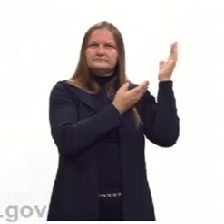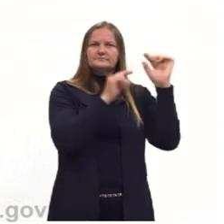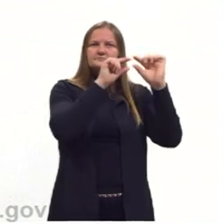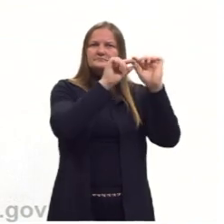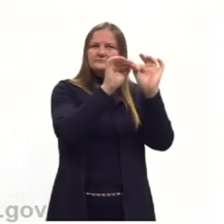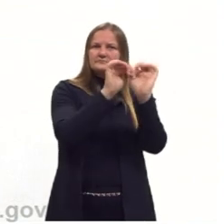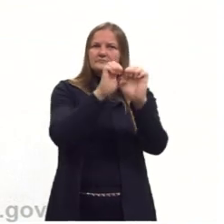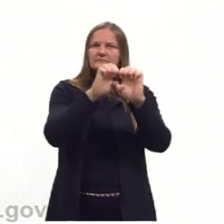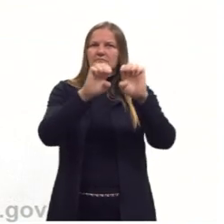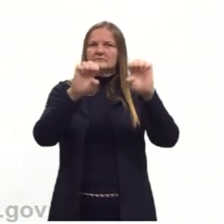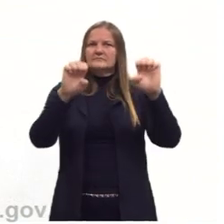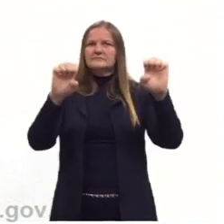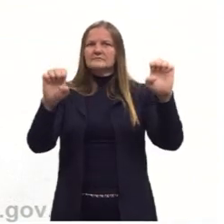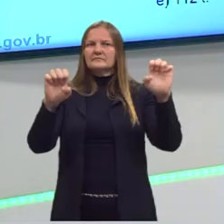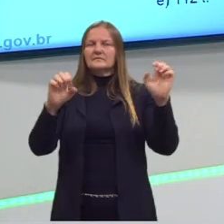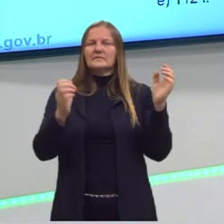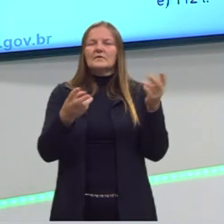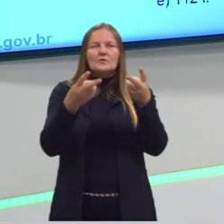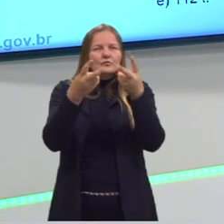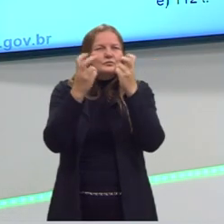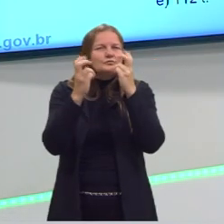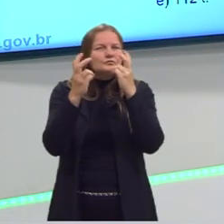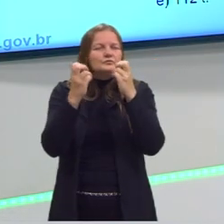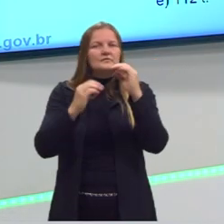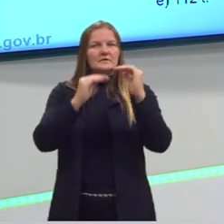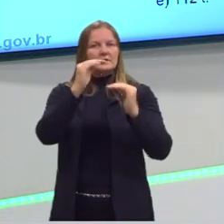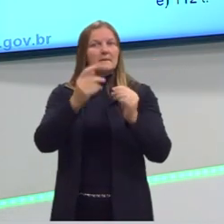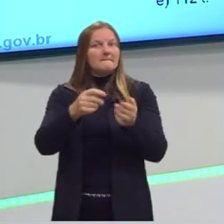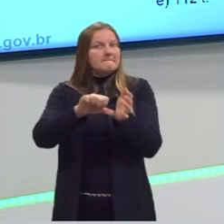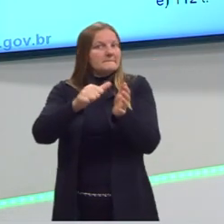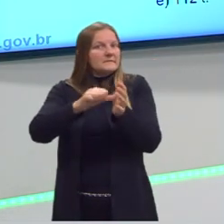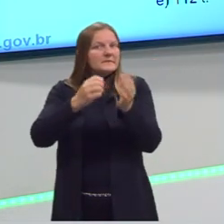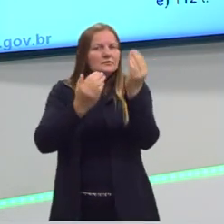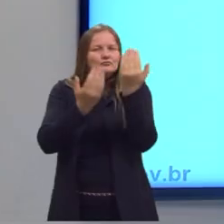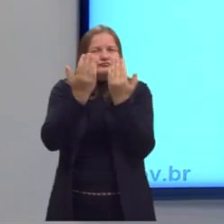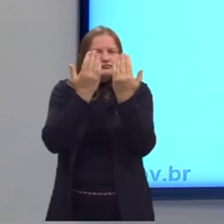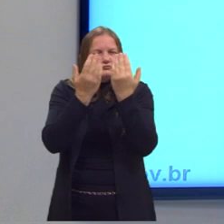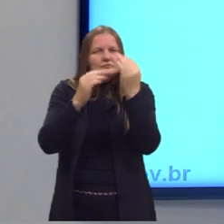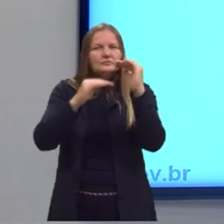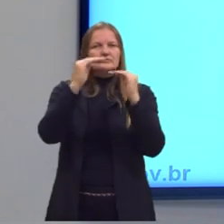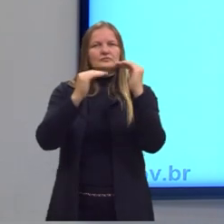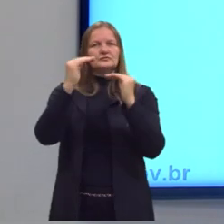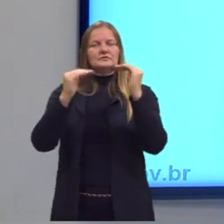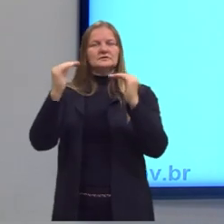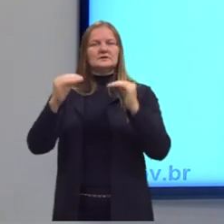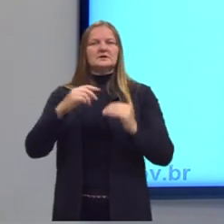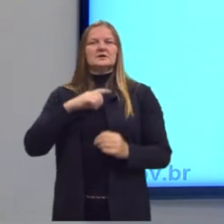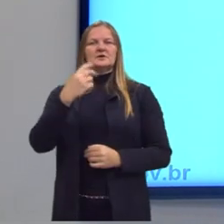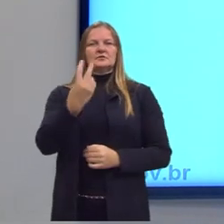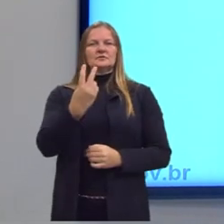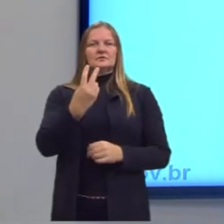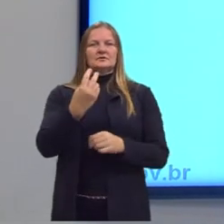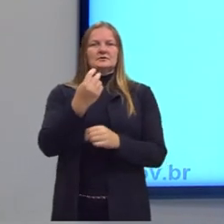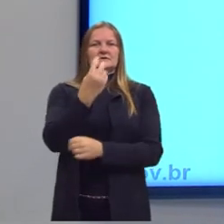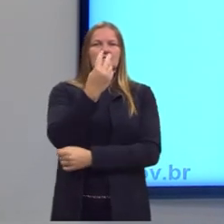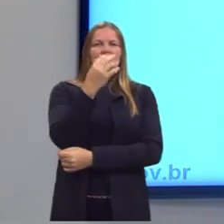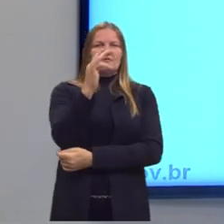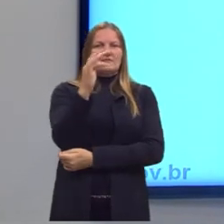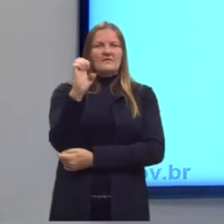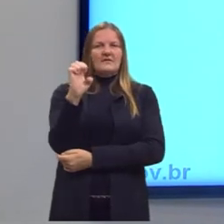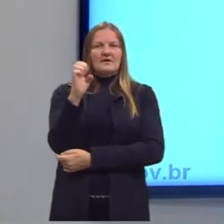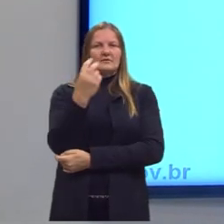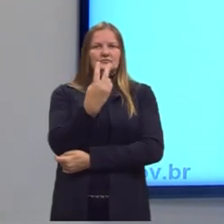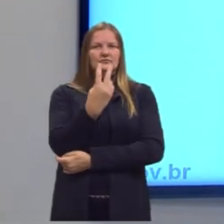equação verificando-se a equação está balanceada a gente pode quantificar né que eu tenho dois ferros né ferro dois